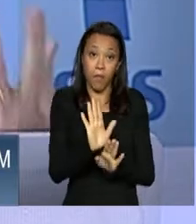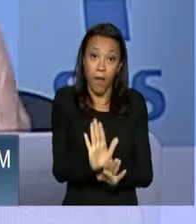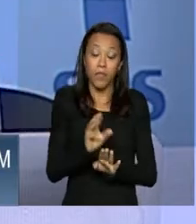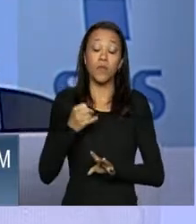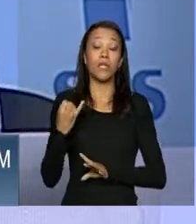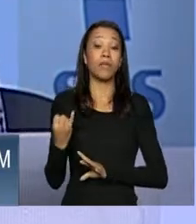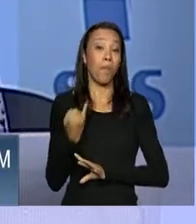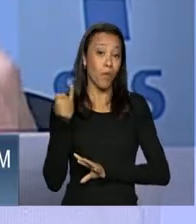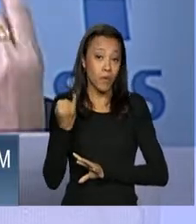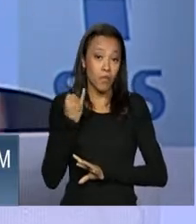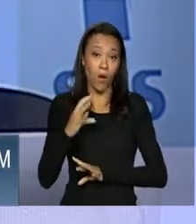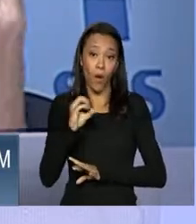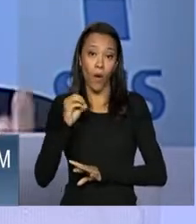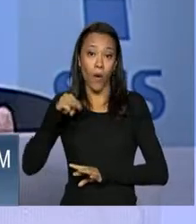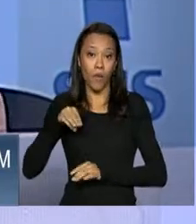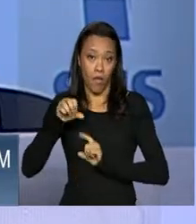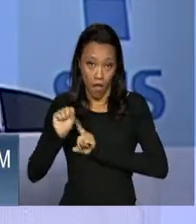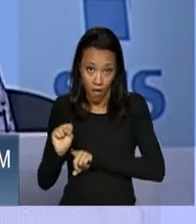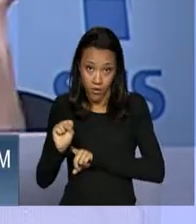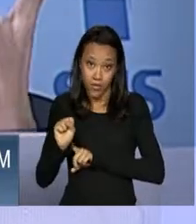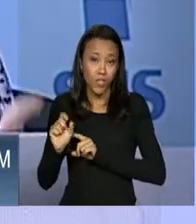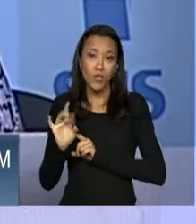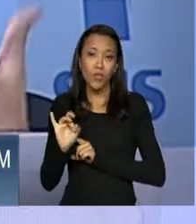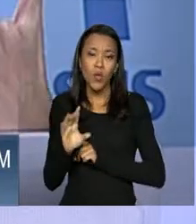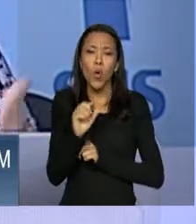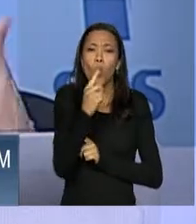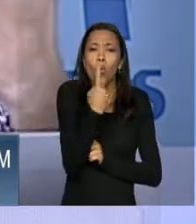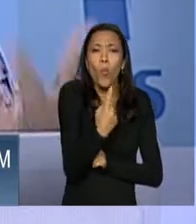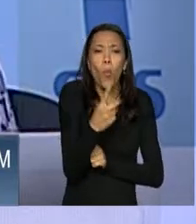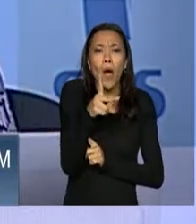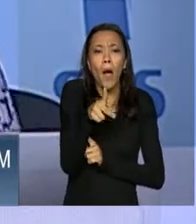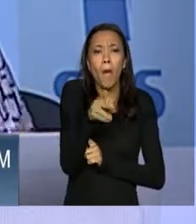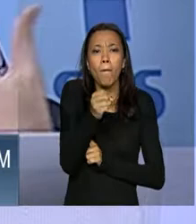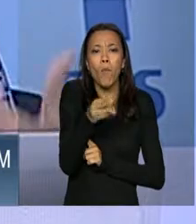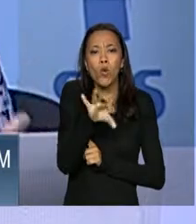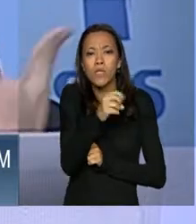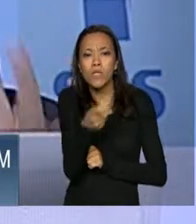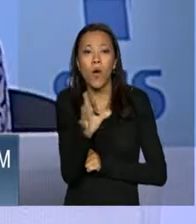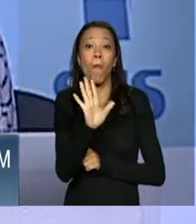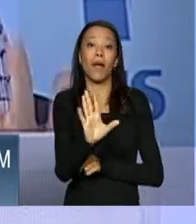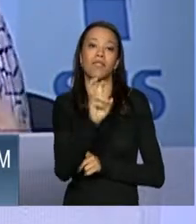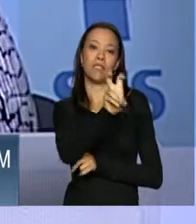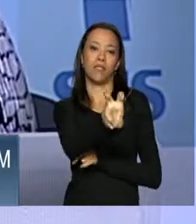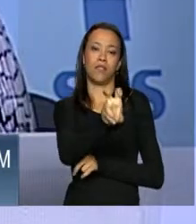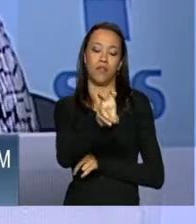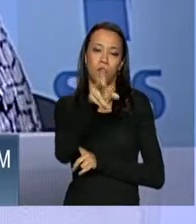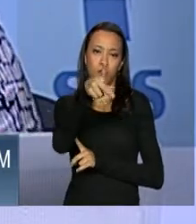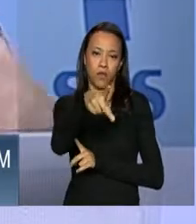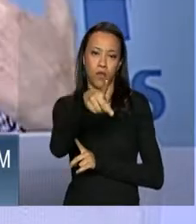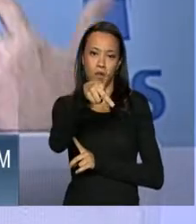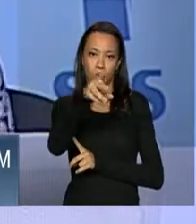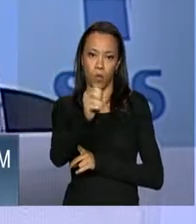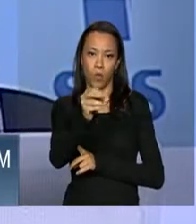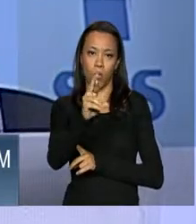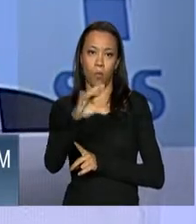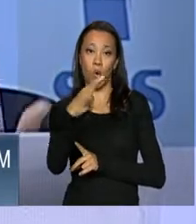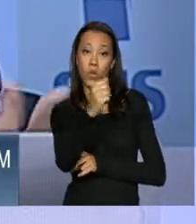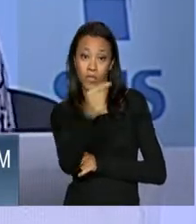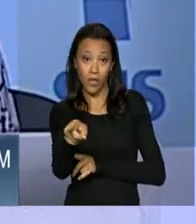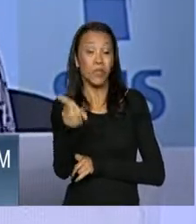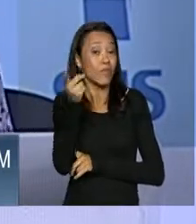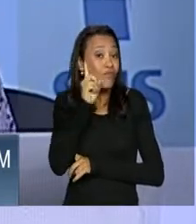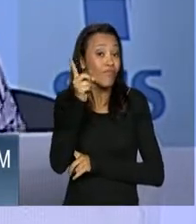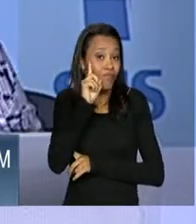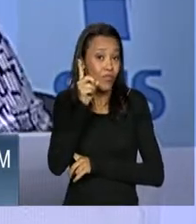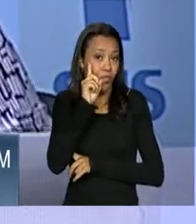OMS seria não só uma porção, mas 5 porções diárias, porque o recomendado é que a gente incorpore em torno